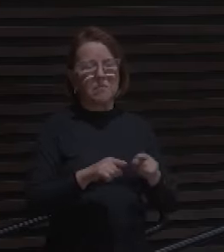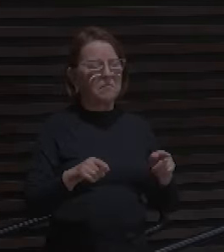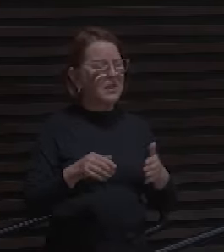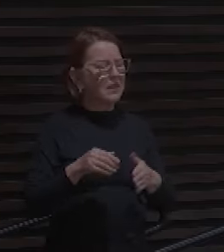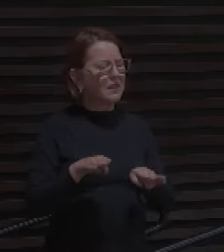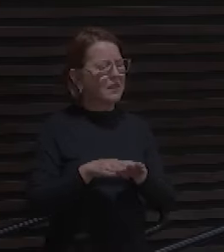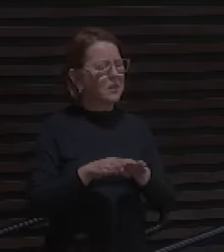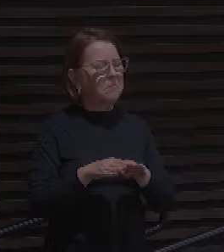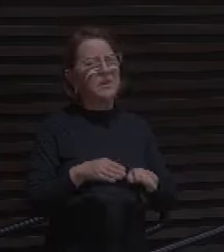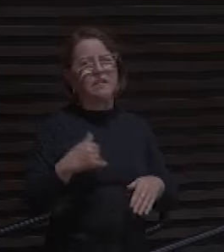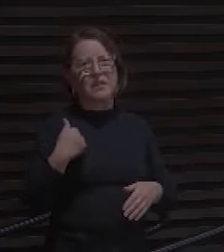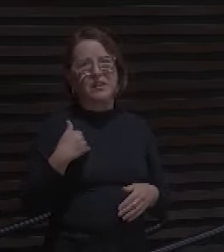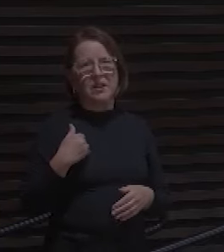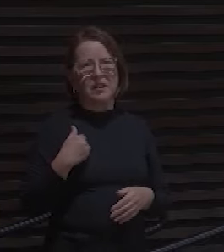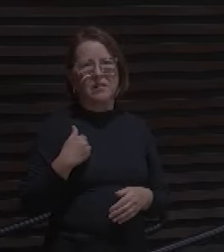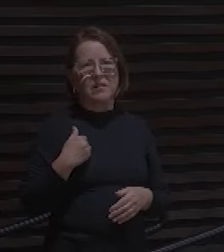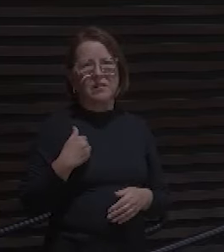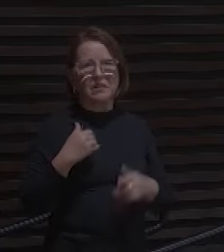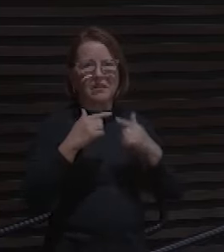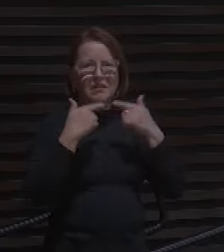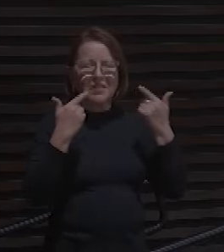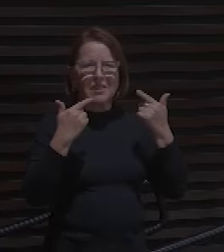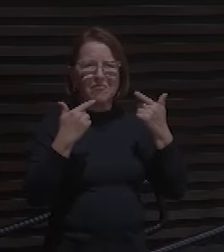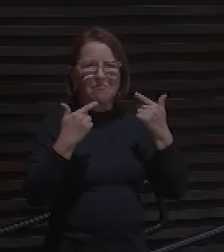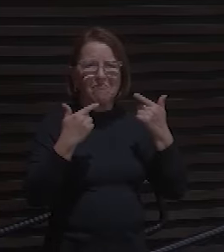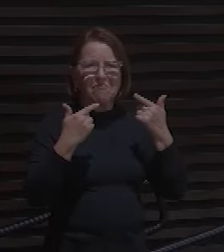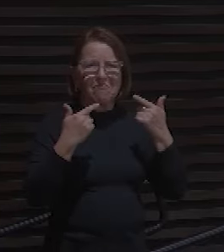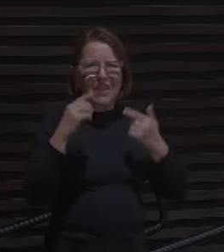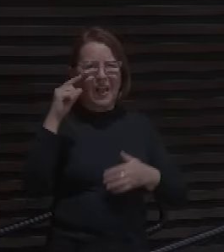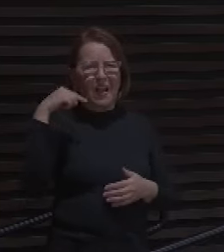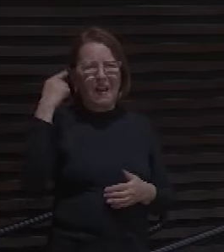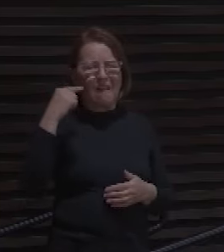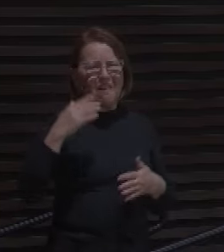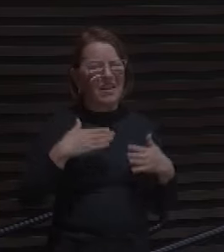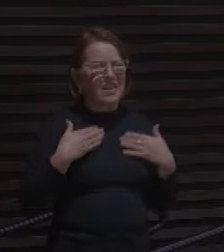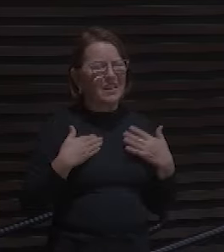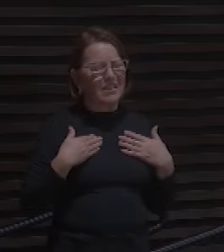riso disse, é loucura, e da alegria, de que me serve?